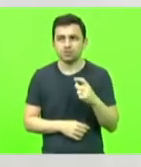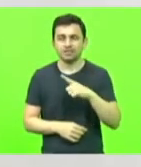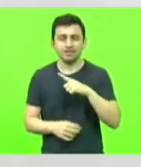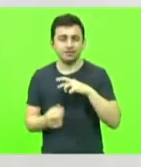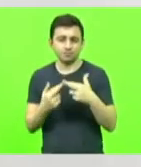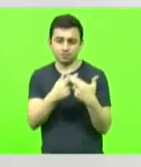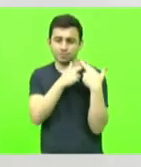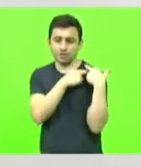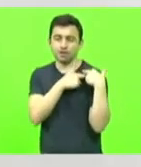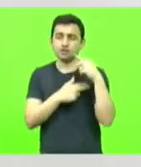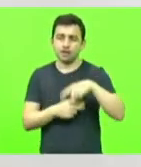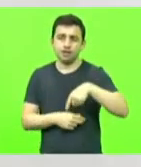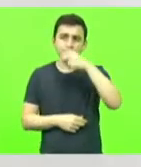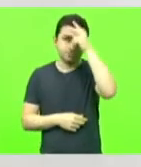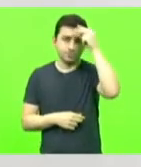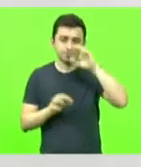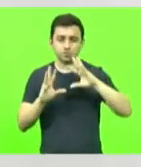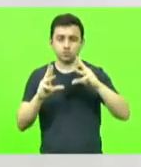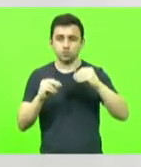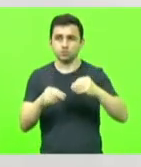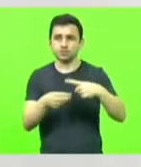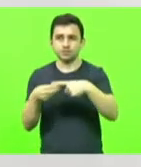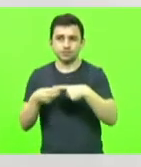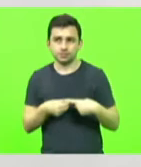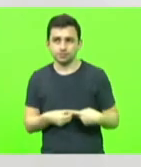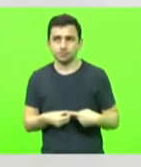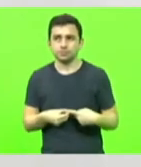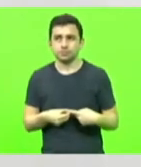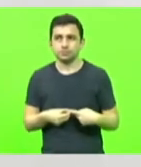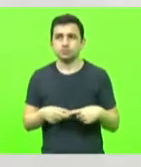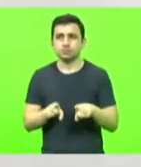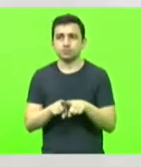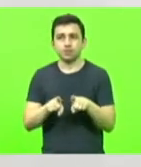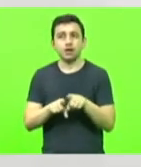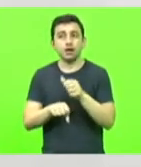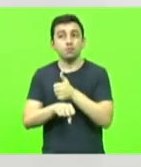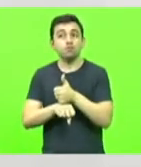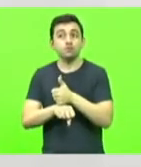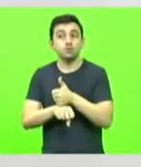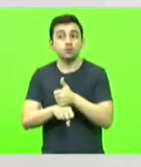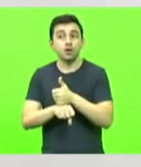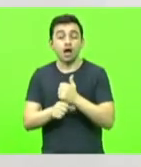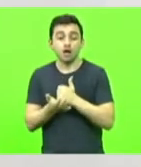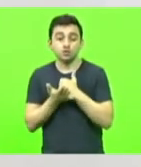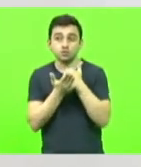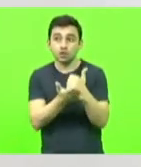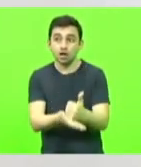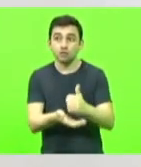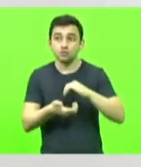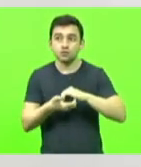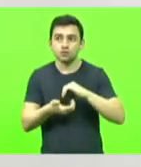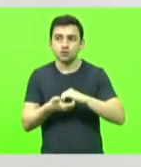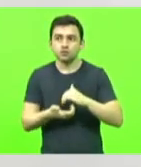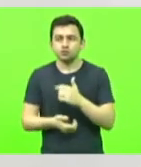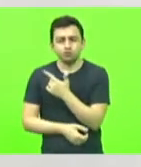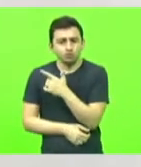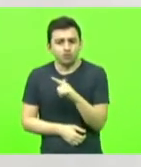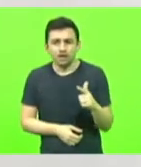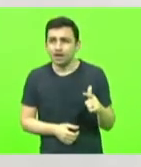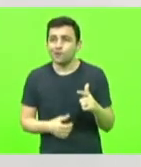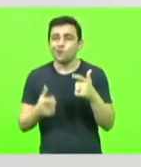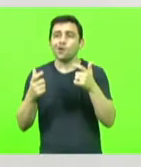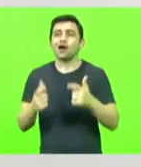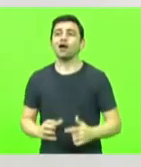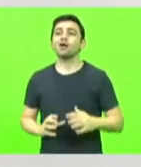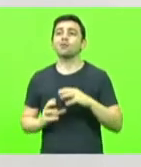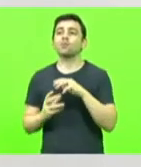municípios. Temos que nos engajar e apoiar a profissionalização da defesa civil. Não existe lugar nenhum no mundo onde